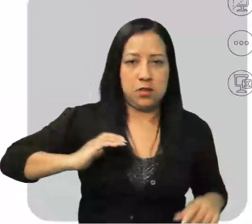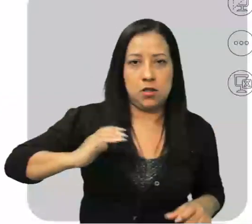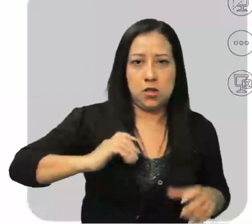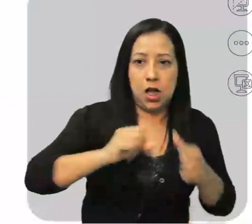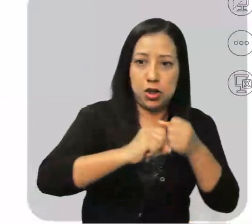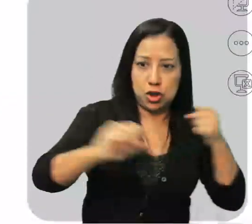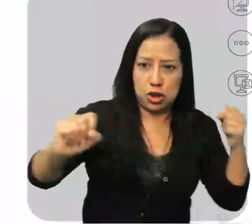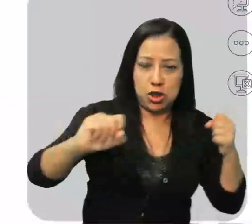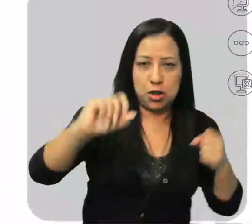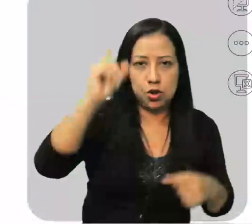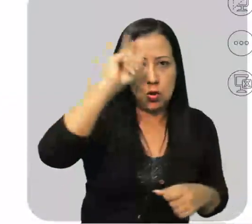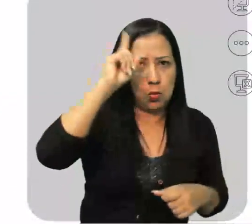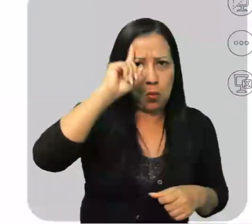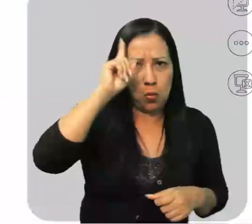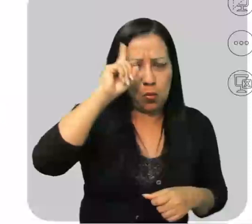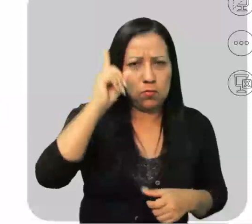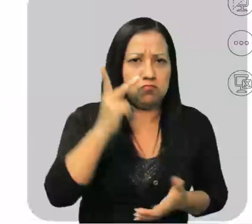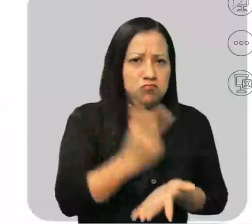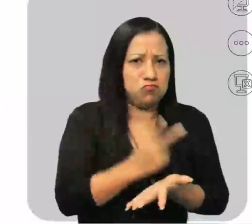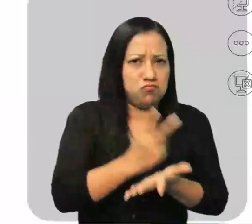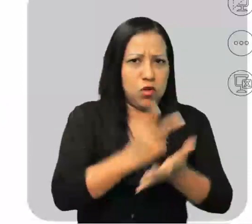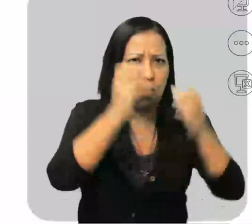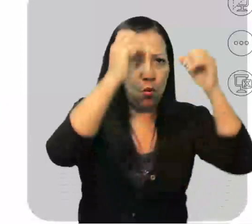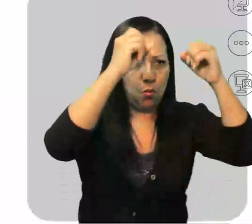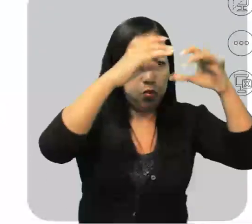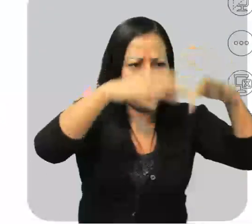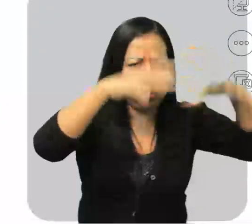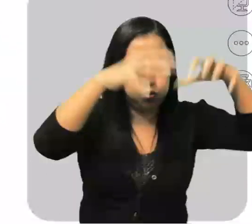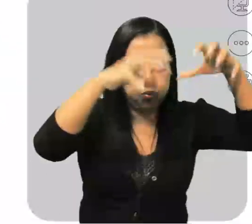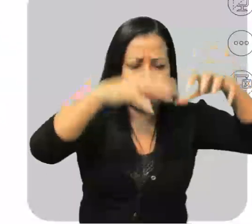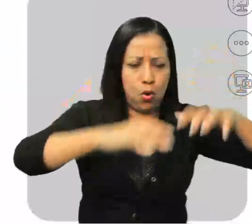grande, isso é corriqueiro. Beleza?